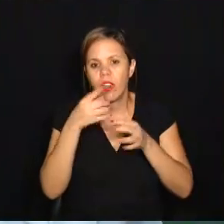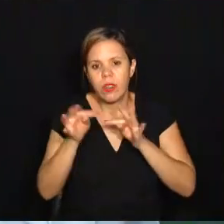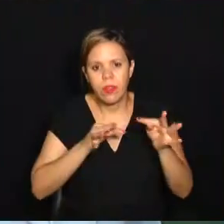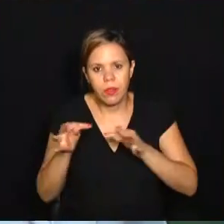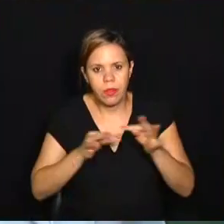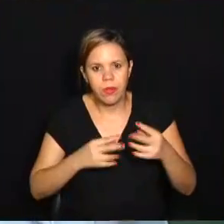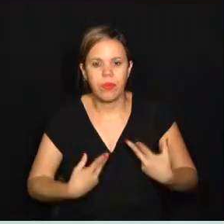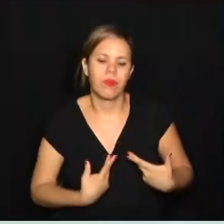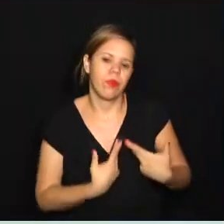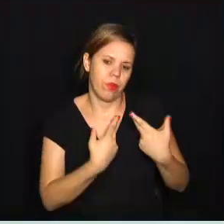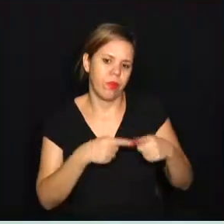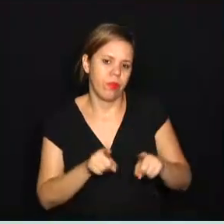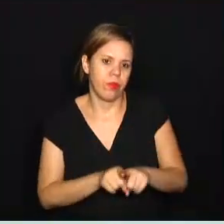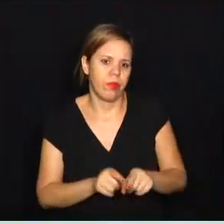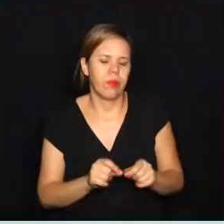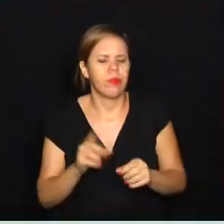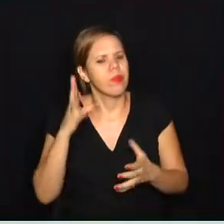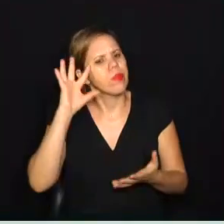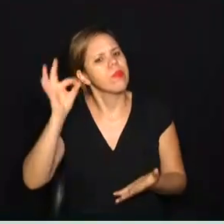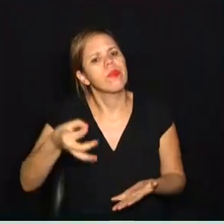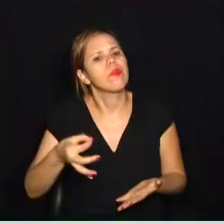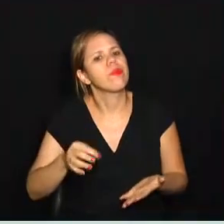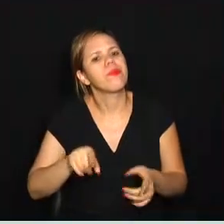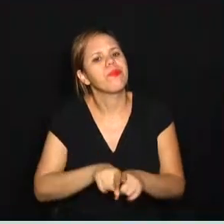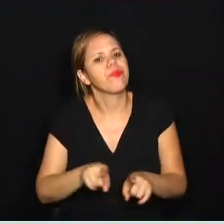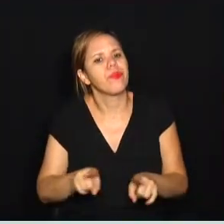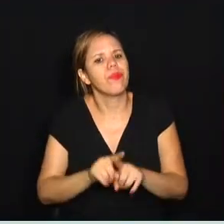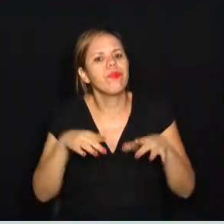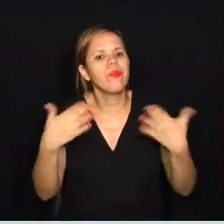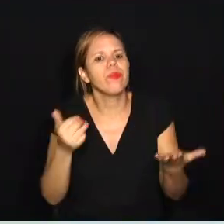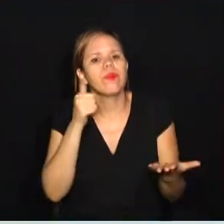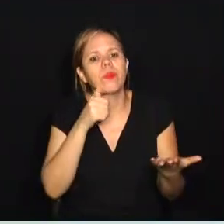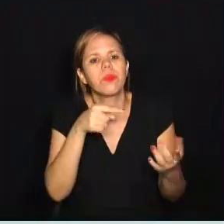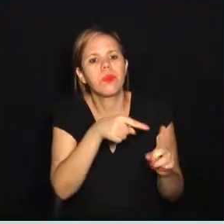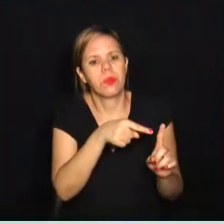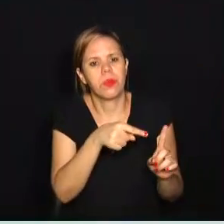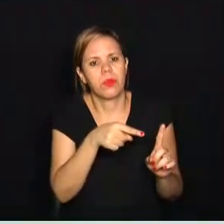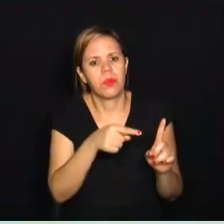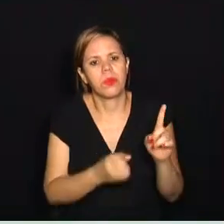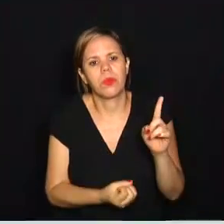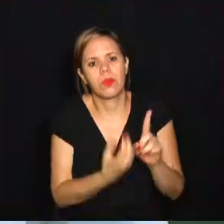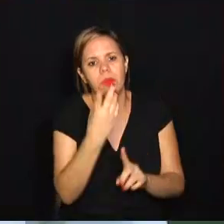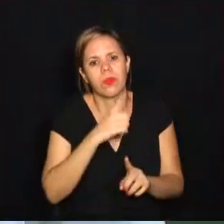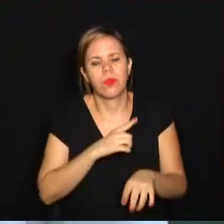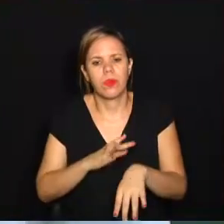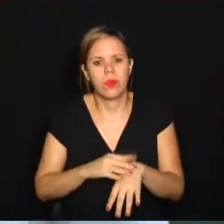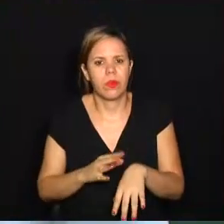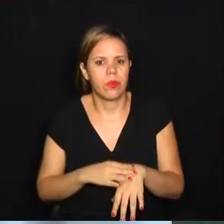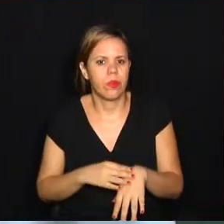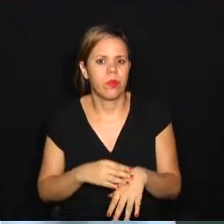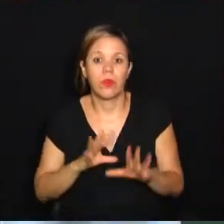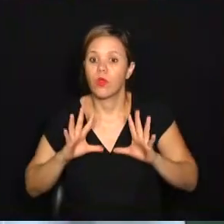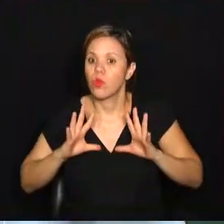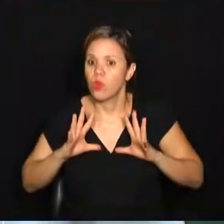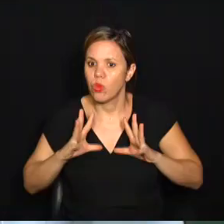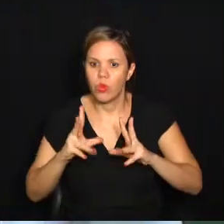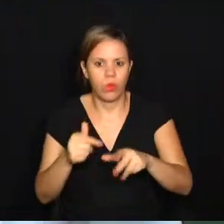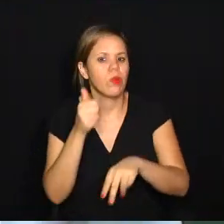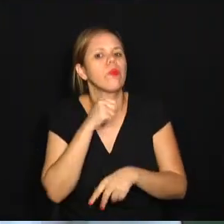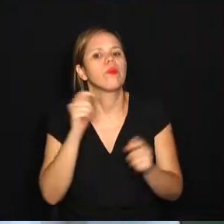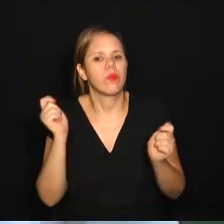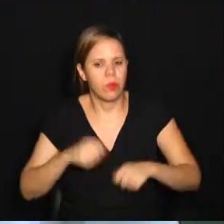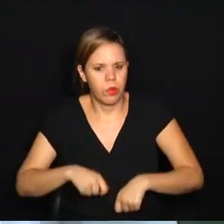com cirurgias. A gente queria entender também qual mulher está propensa a ter endometriose. Bom, todas as mulheres podem